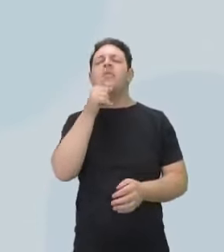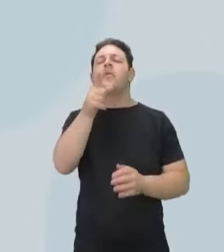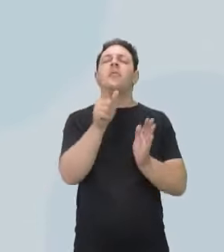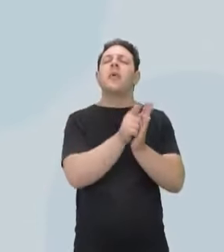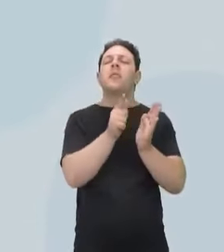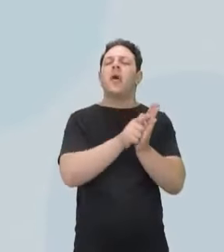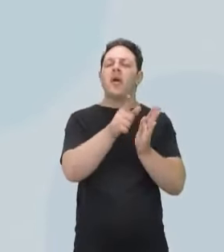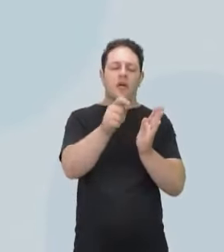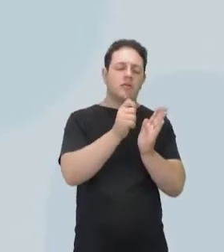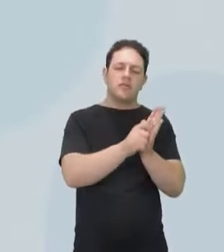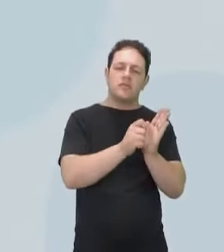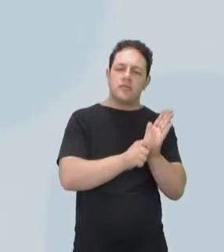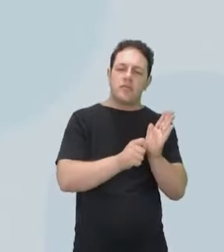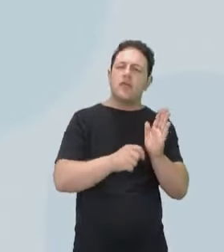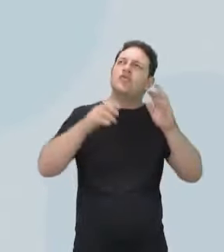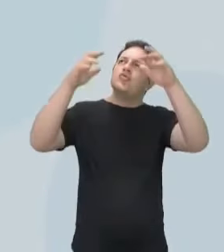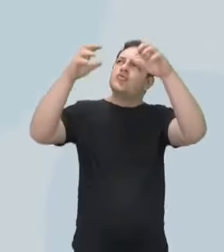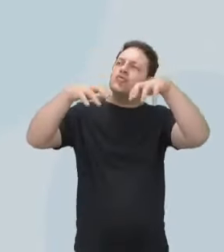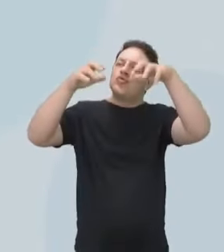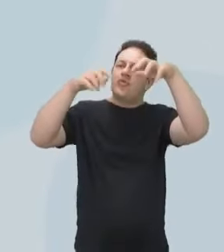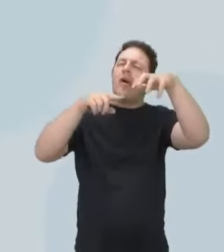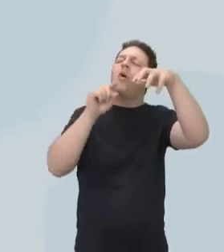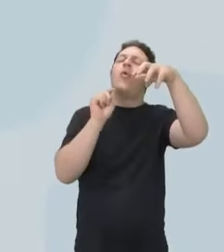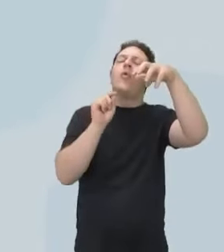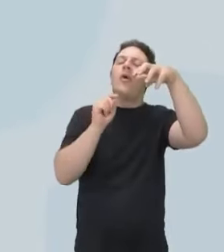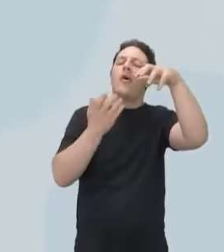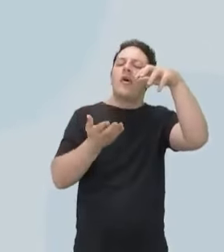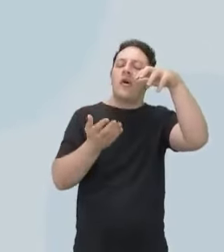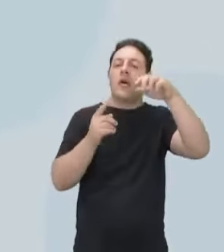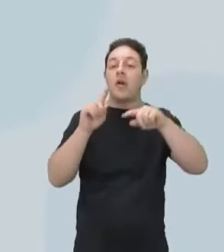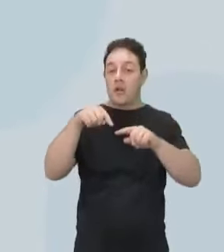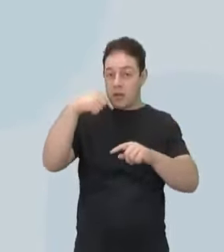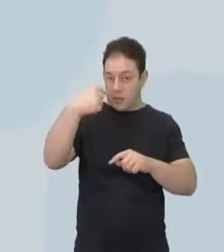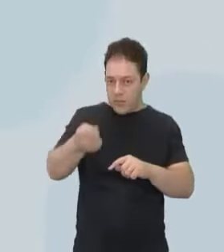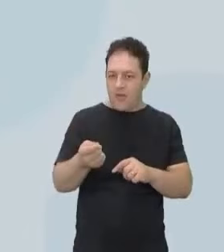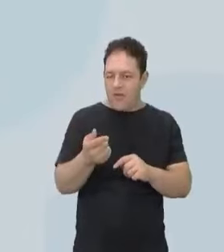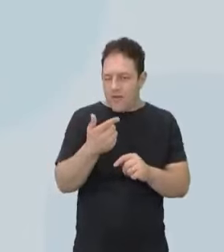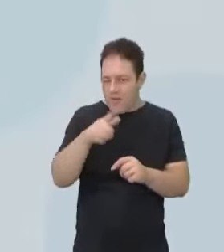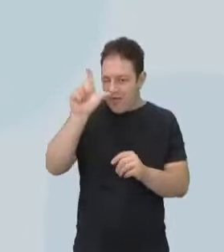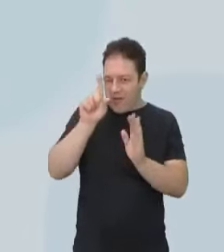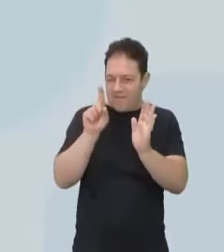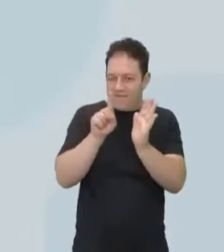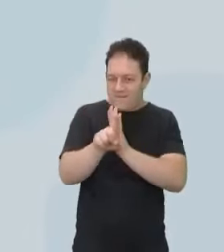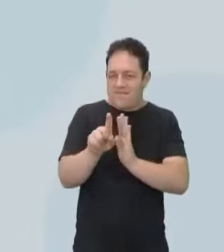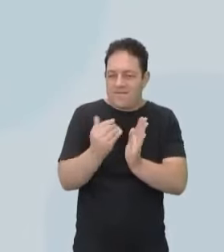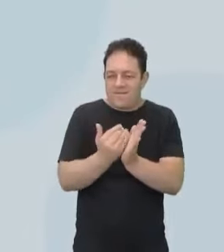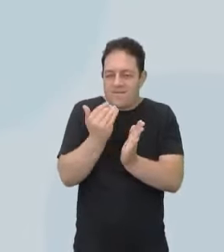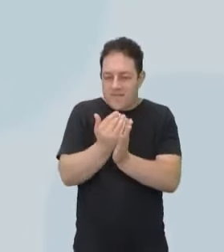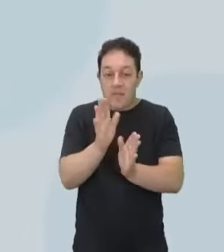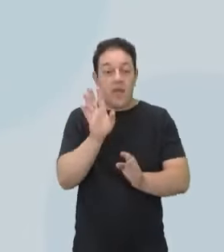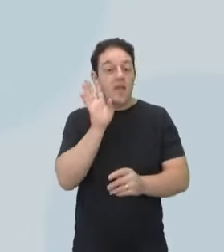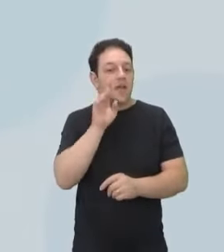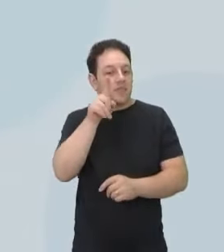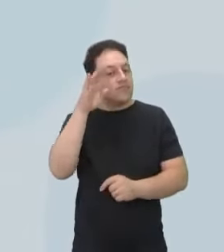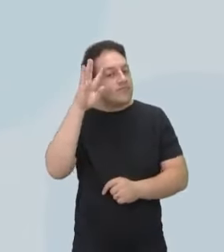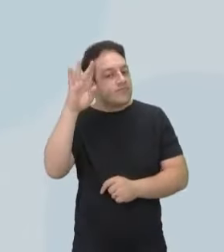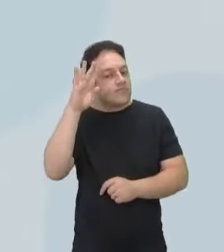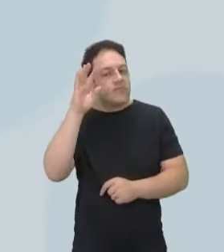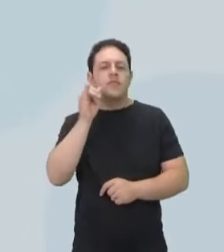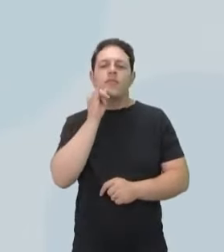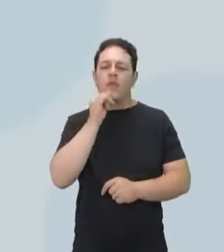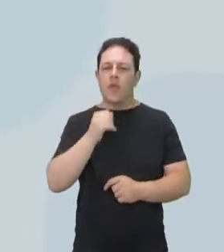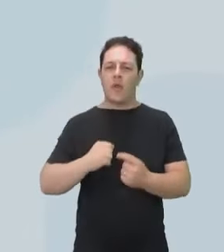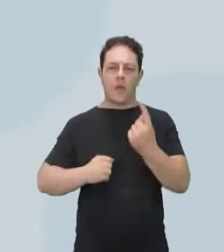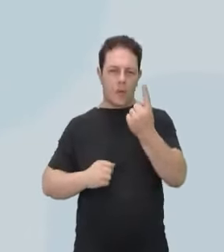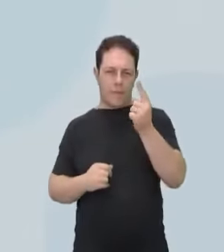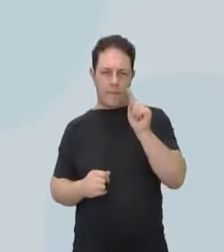no papel, né? O que é chuva? E depois, uma pergunta um pouquinho capciosa aqui, mas legal vocês pensarem.